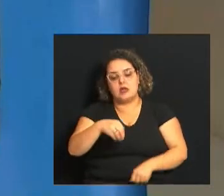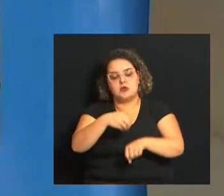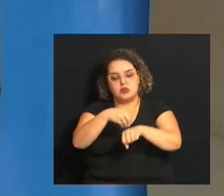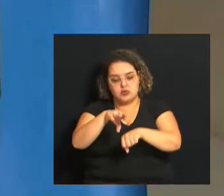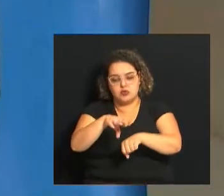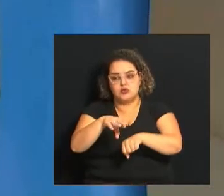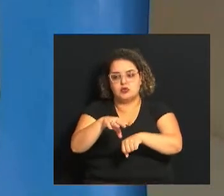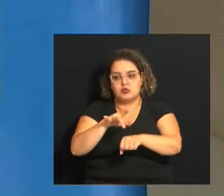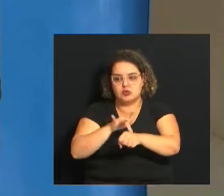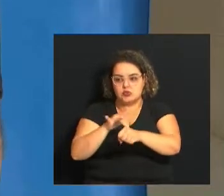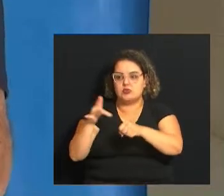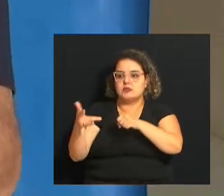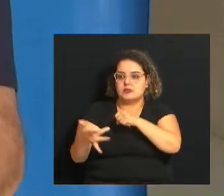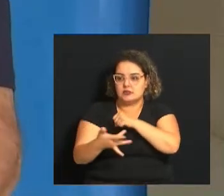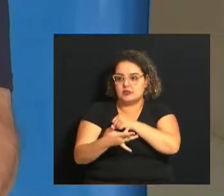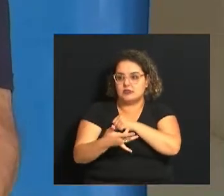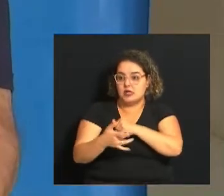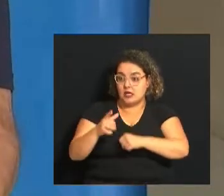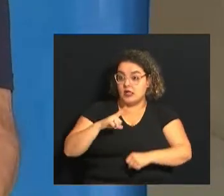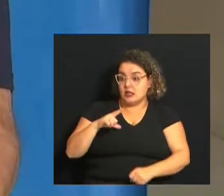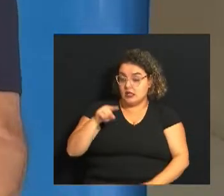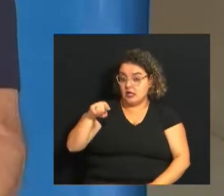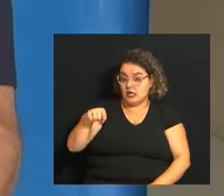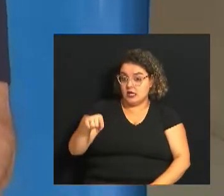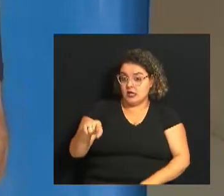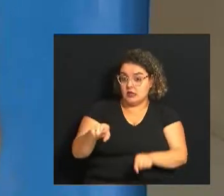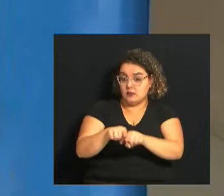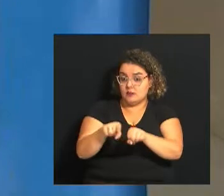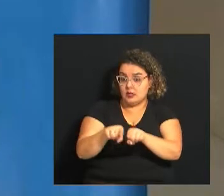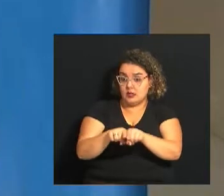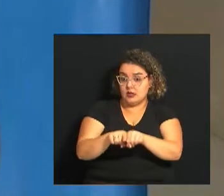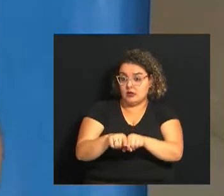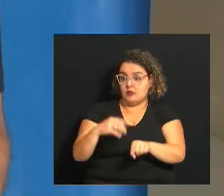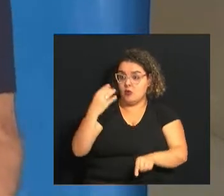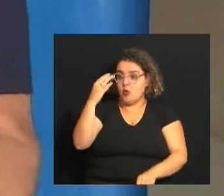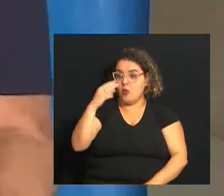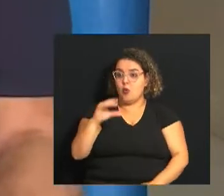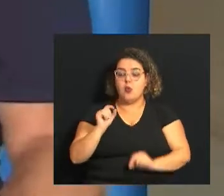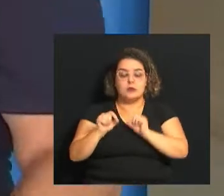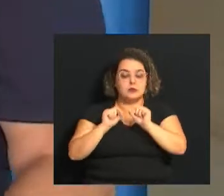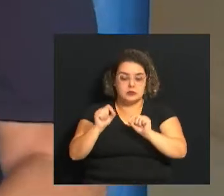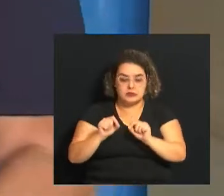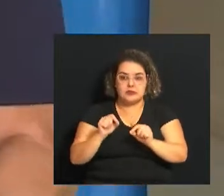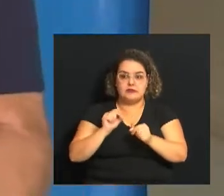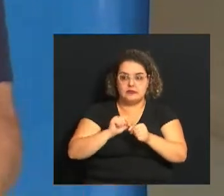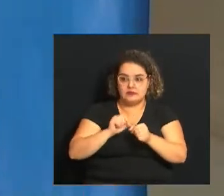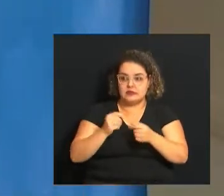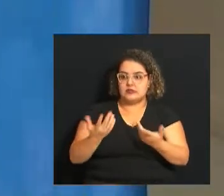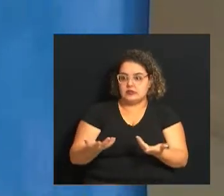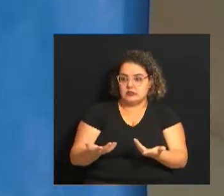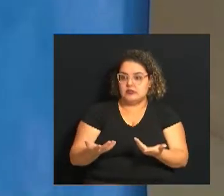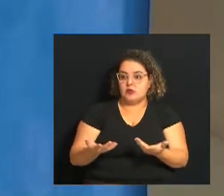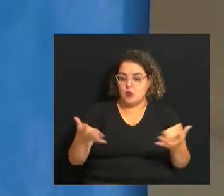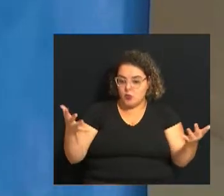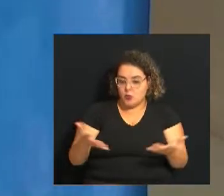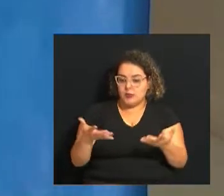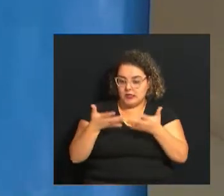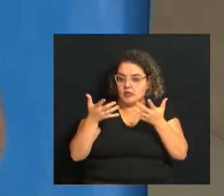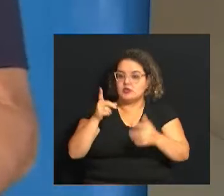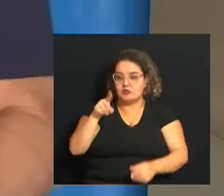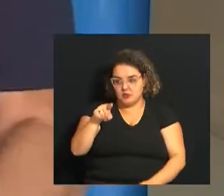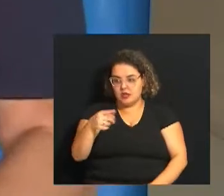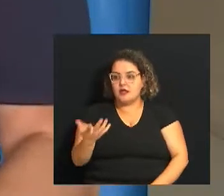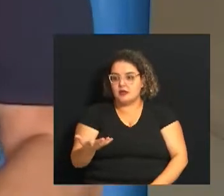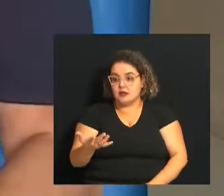redes sociais. Tem muito dessa situação também de que vai postar, tudo isso vai ser né? ensinado, o engajamento, né? Isso, então isso aí é